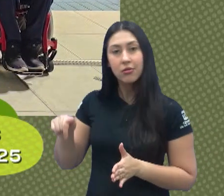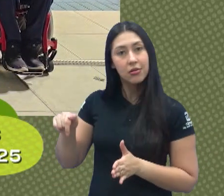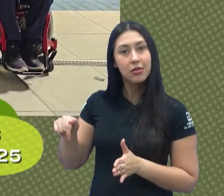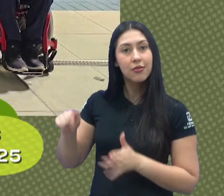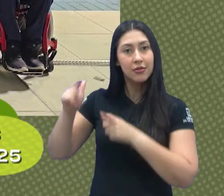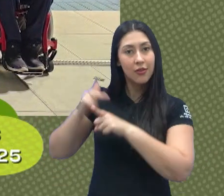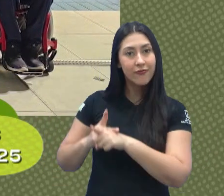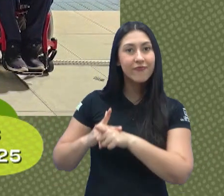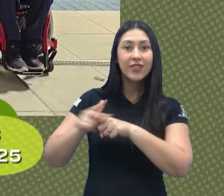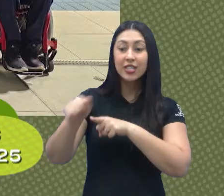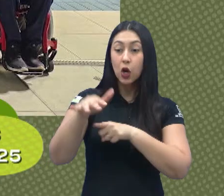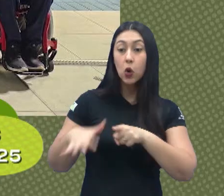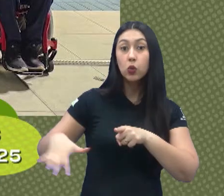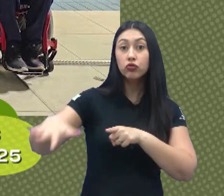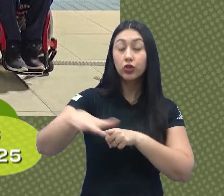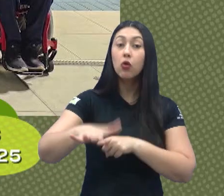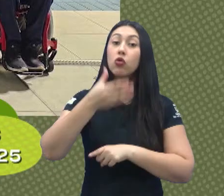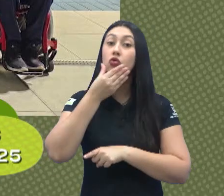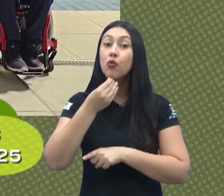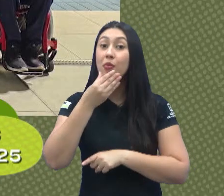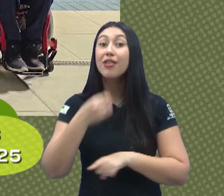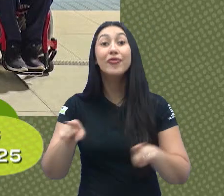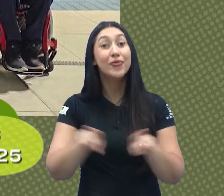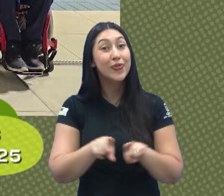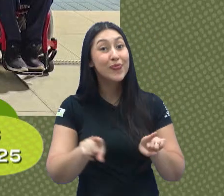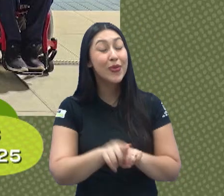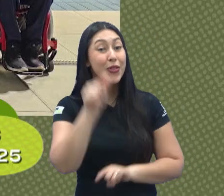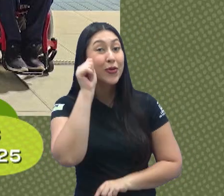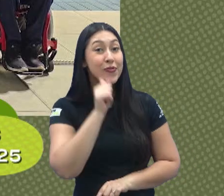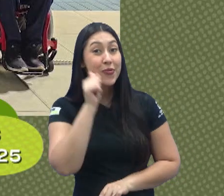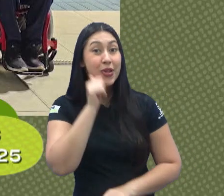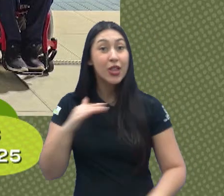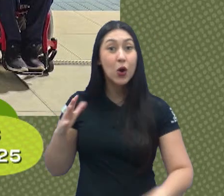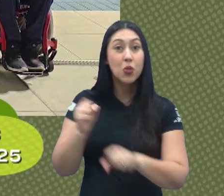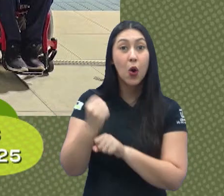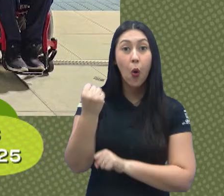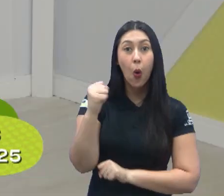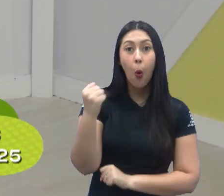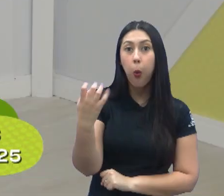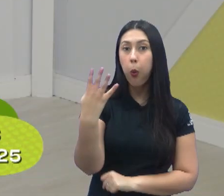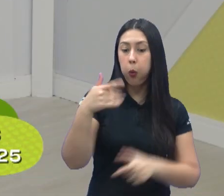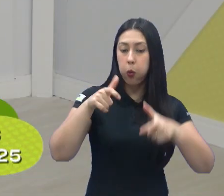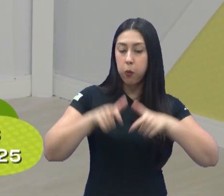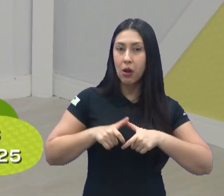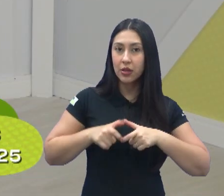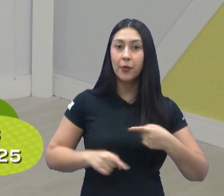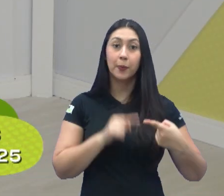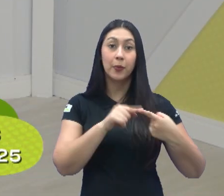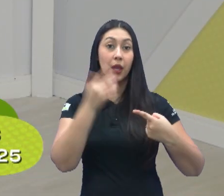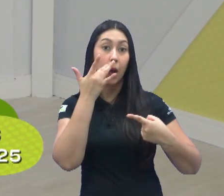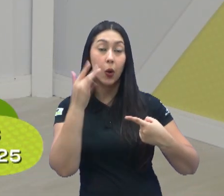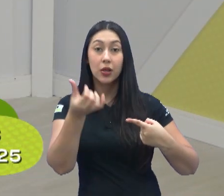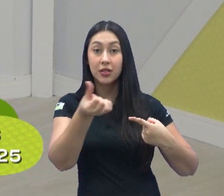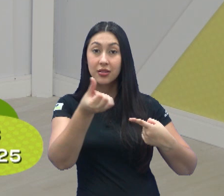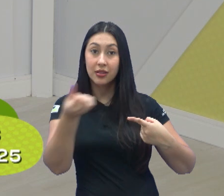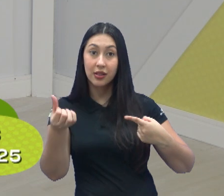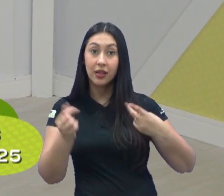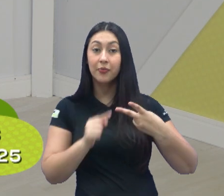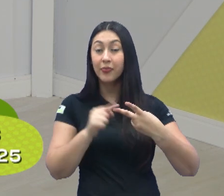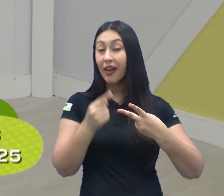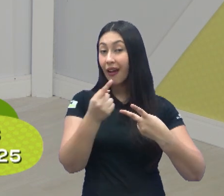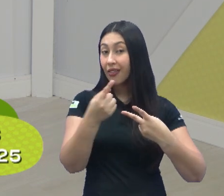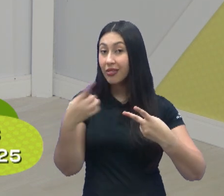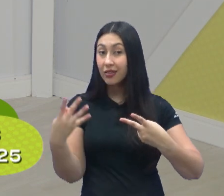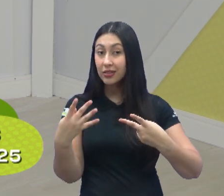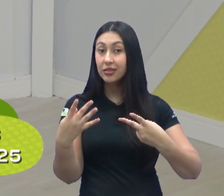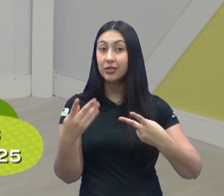campeã geral no masculino e no feminino, com 84 medalhas conquistadas, sendo 66 de ouro, 14 de prata e 1